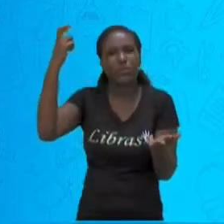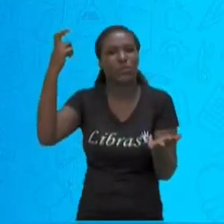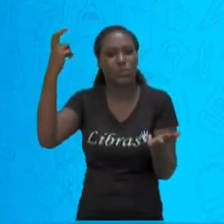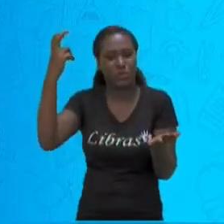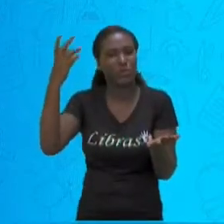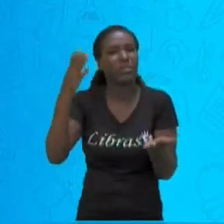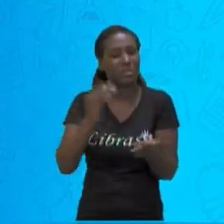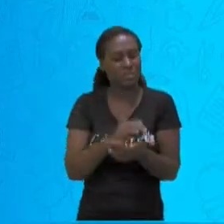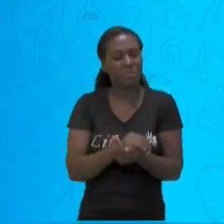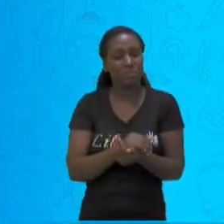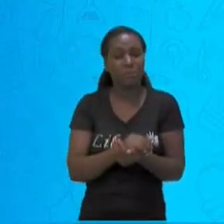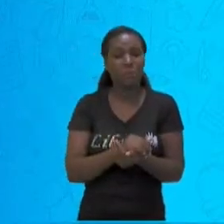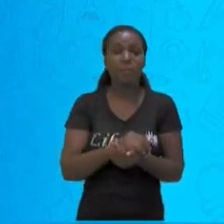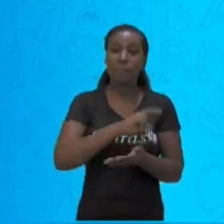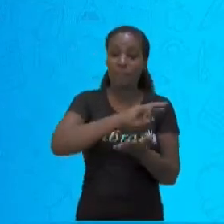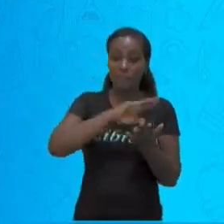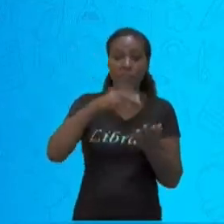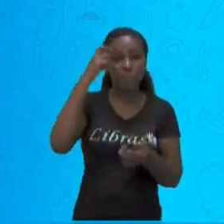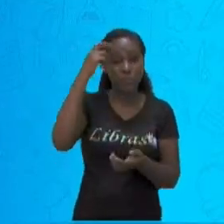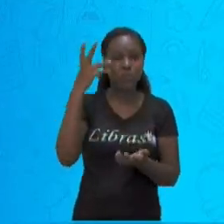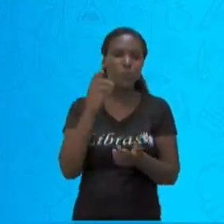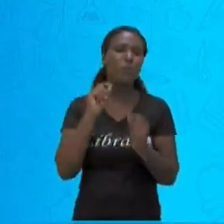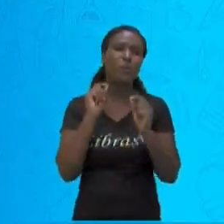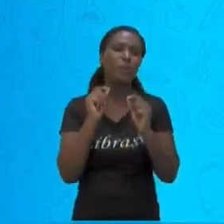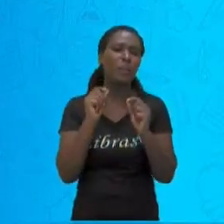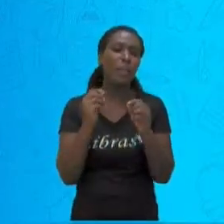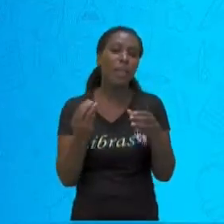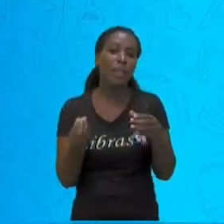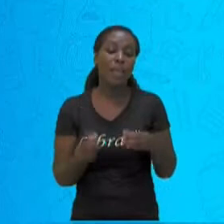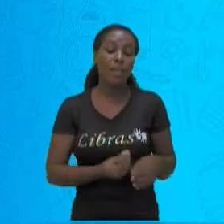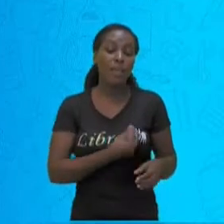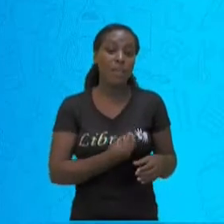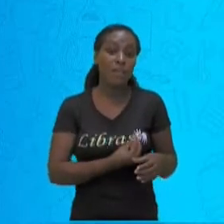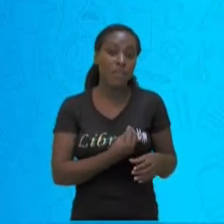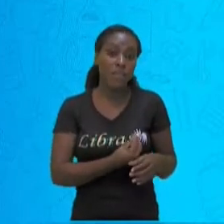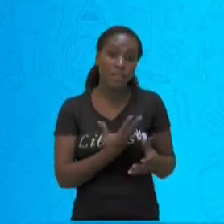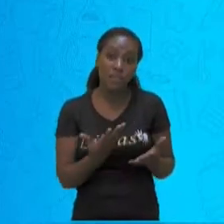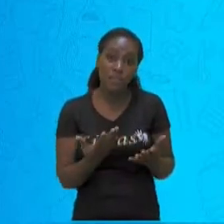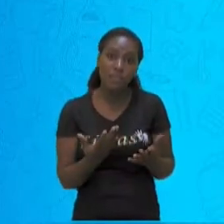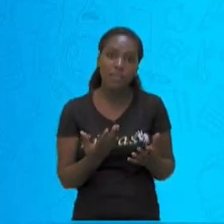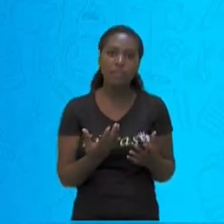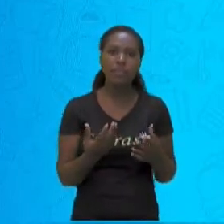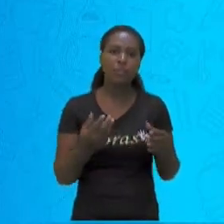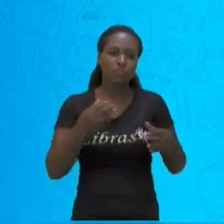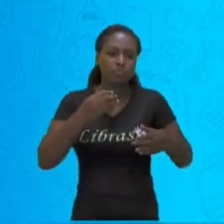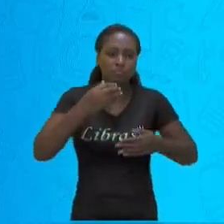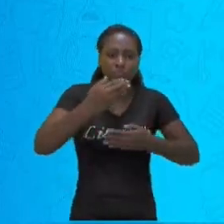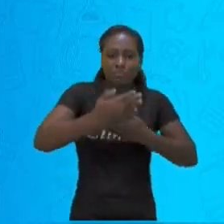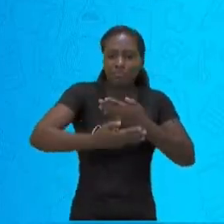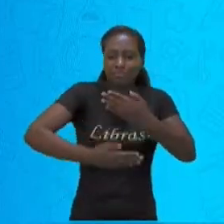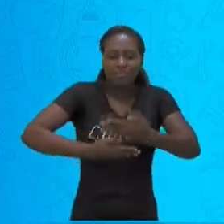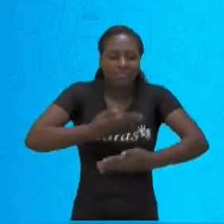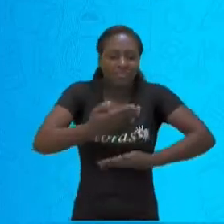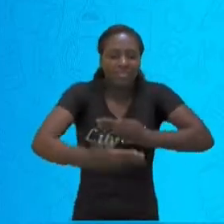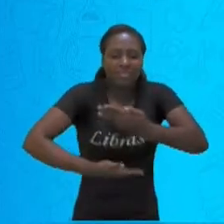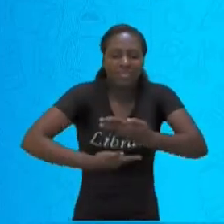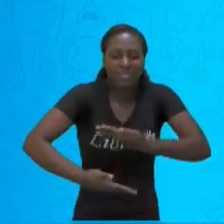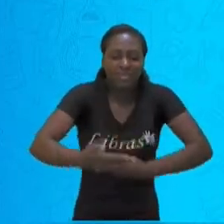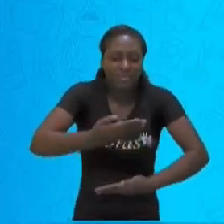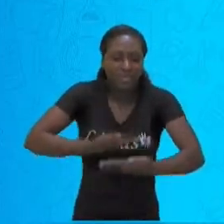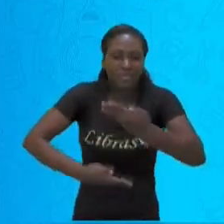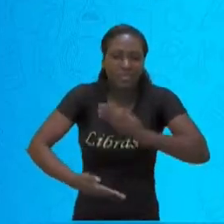multiculturalismo, muitas culturas vivendo de forma harmônica.